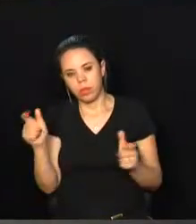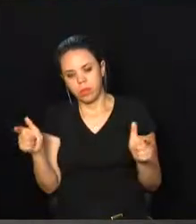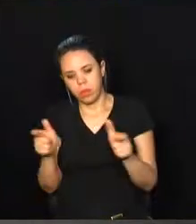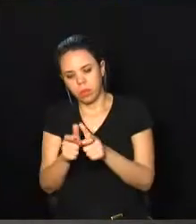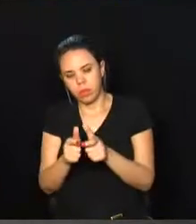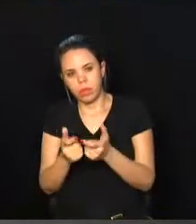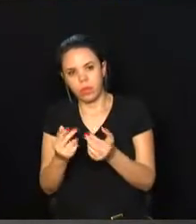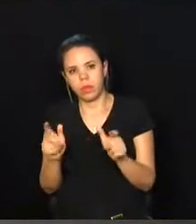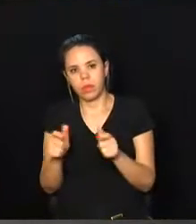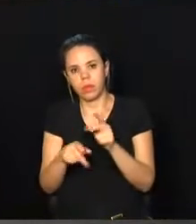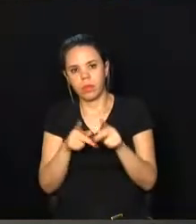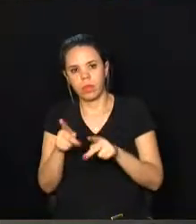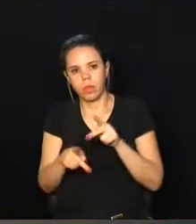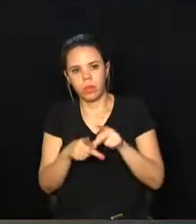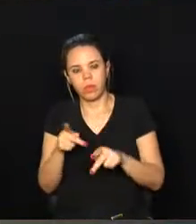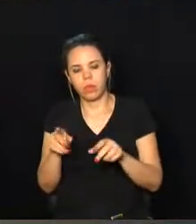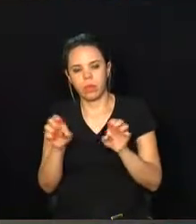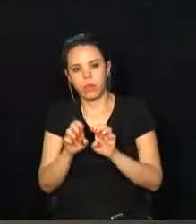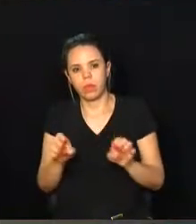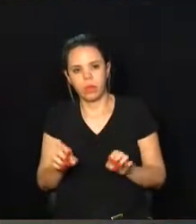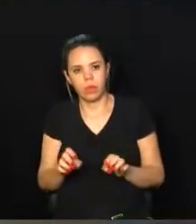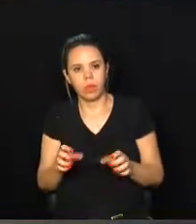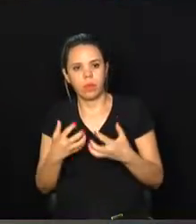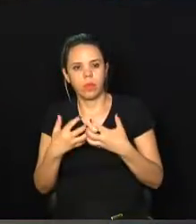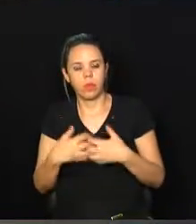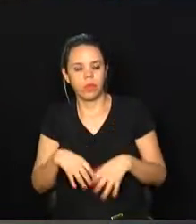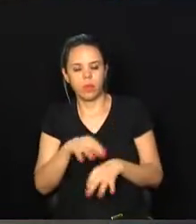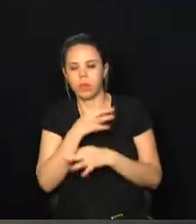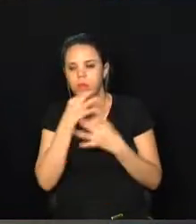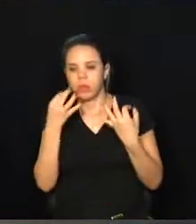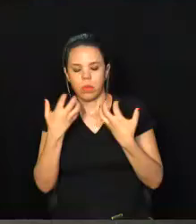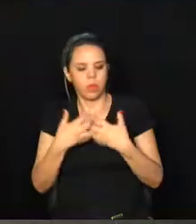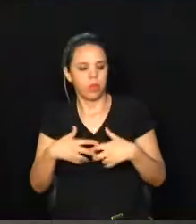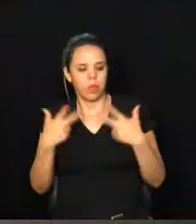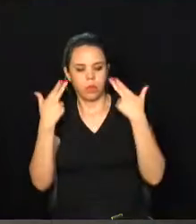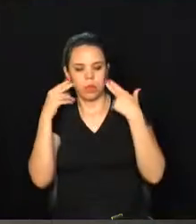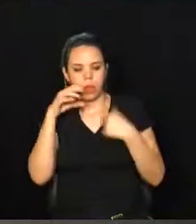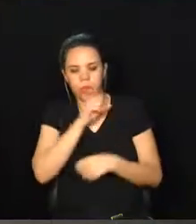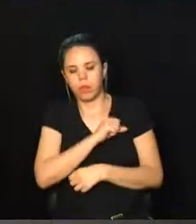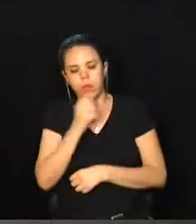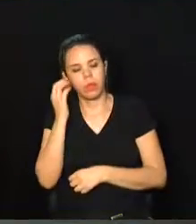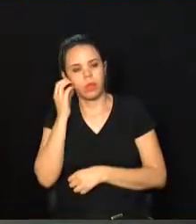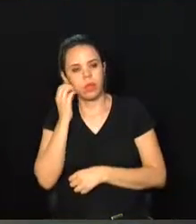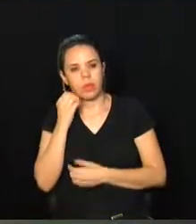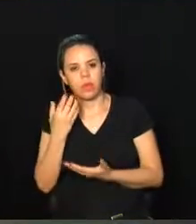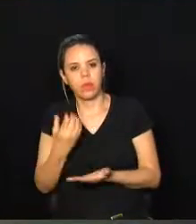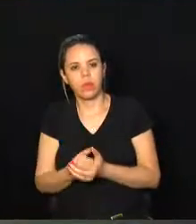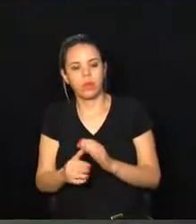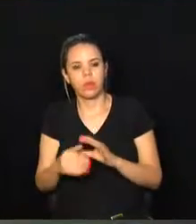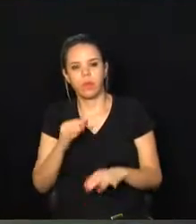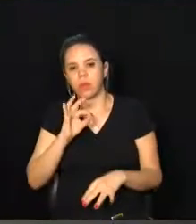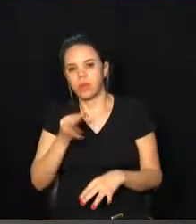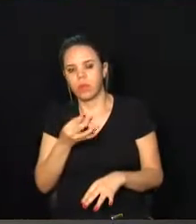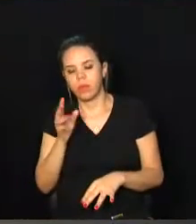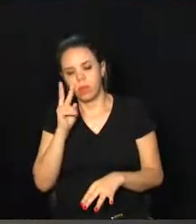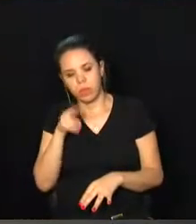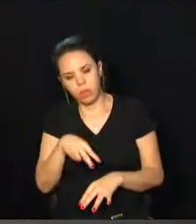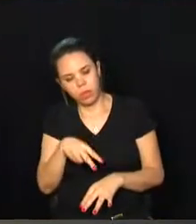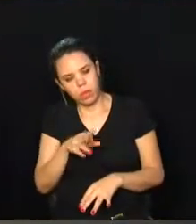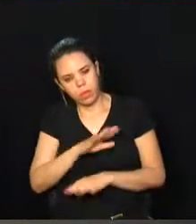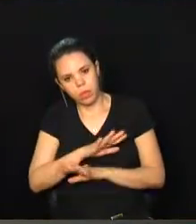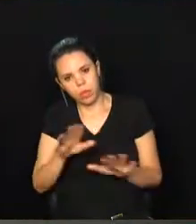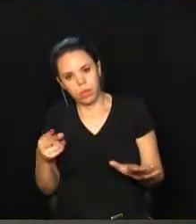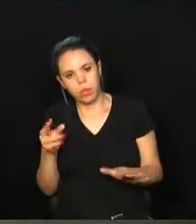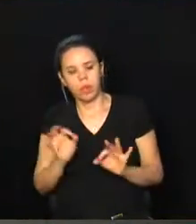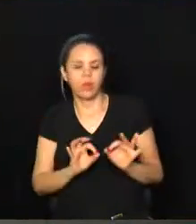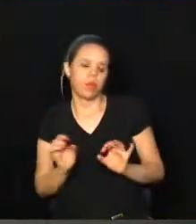com menos gente, com menos estrutura, funcionam rapidamente. Então, eu recebi um de Jaguariúna, já vi o que era, já fui, já